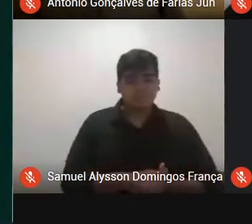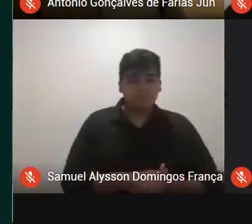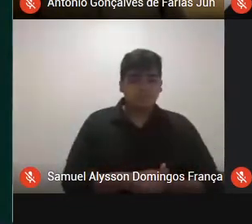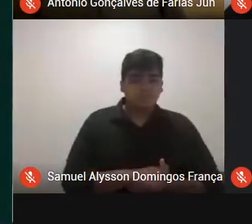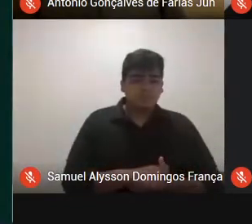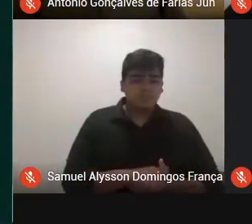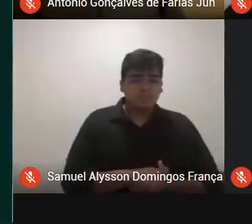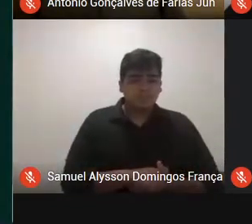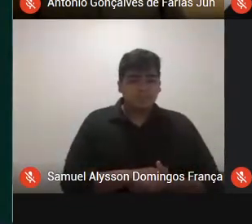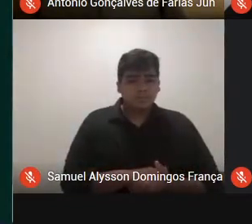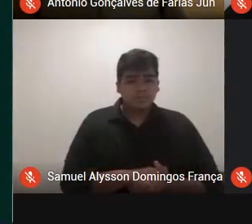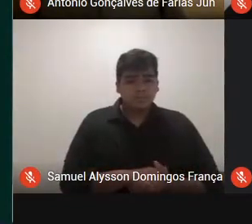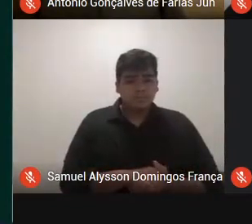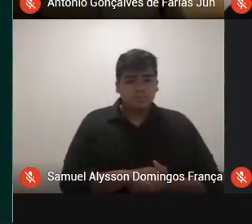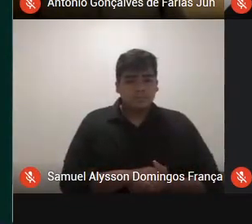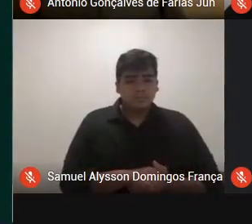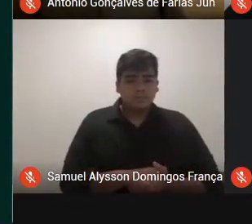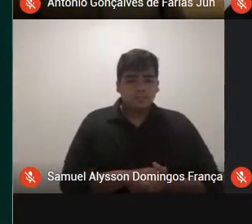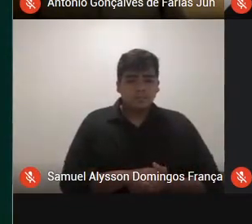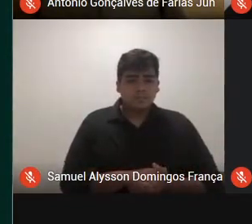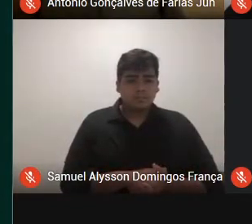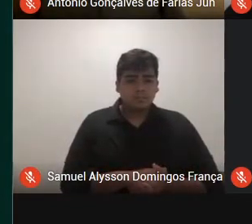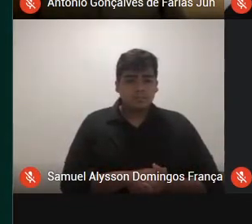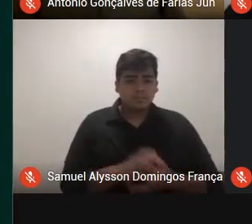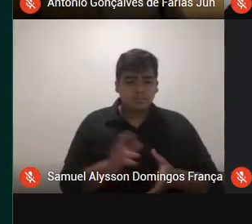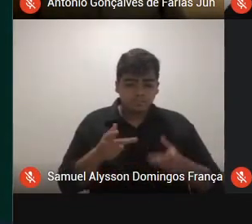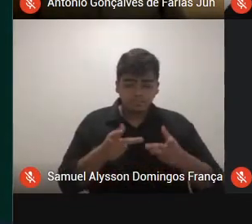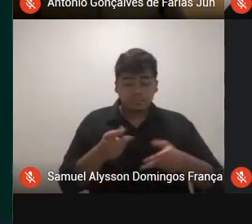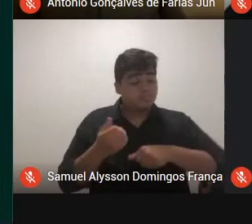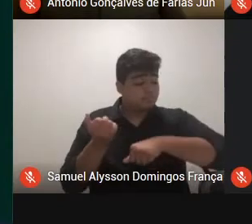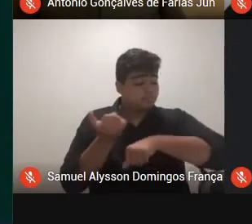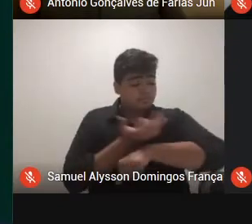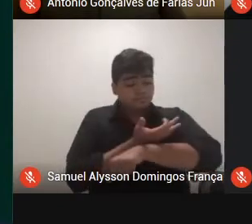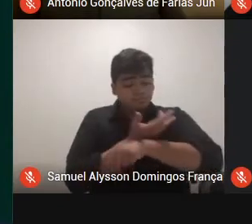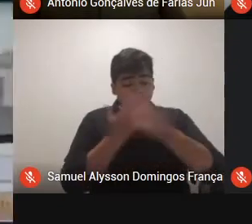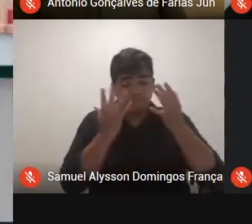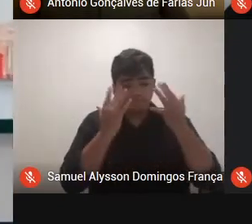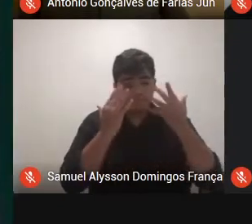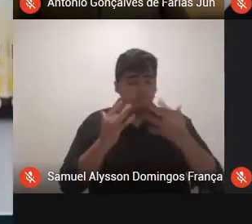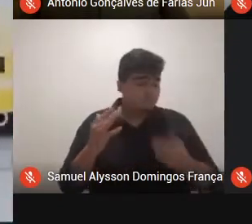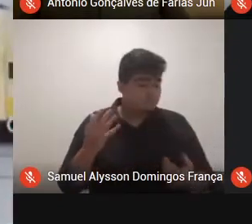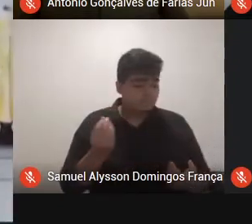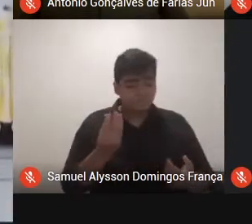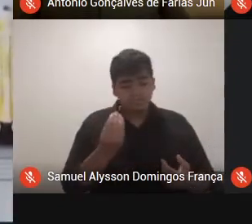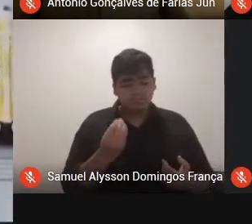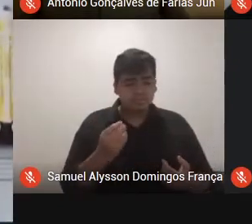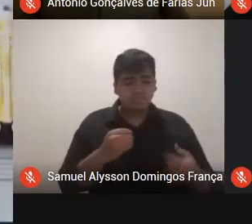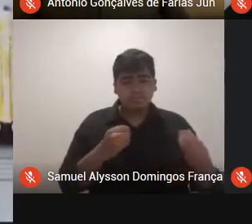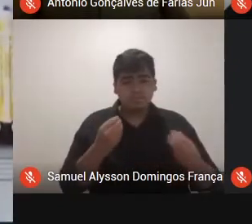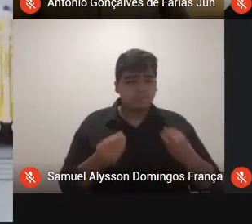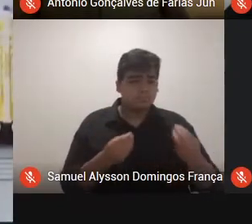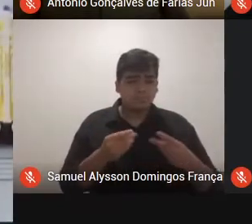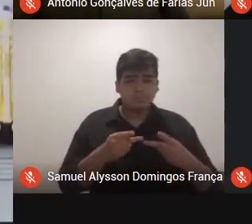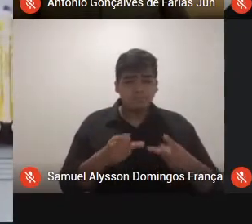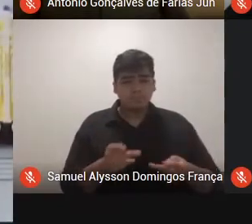projeto que me emociona demais, né. Então, ele funciona da seguinte maneira: a gente abriu